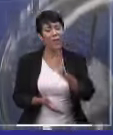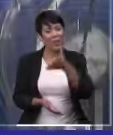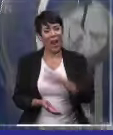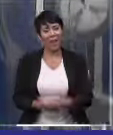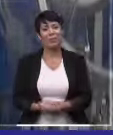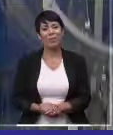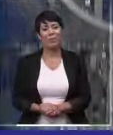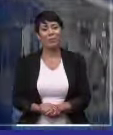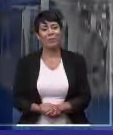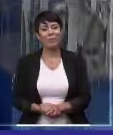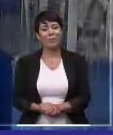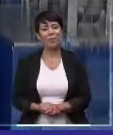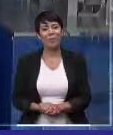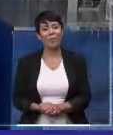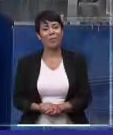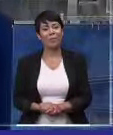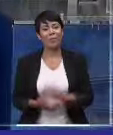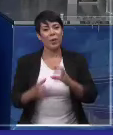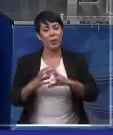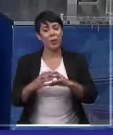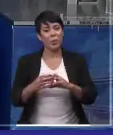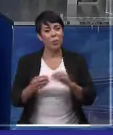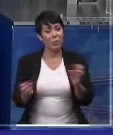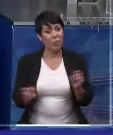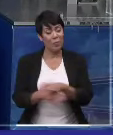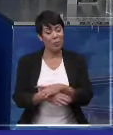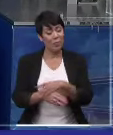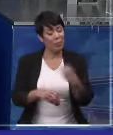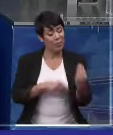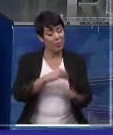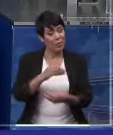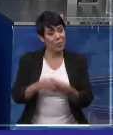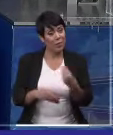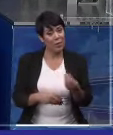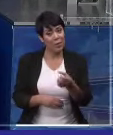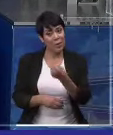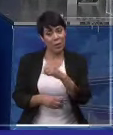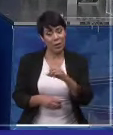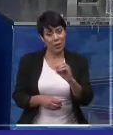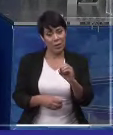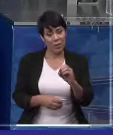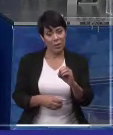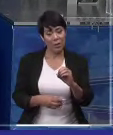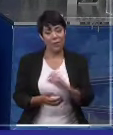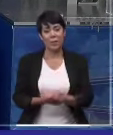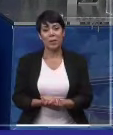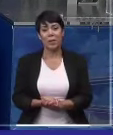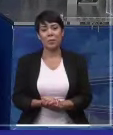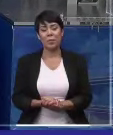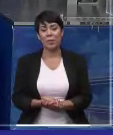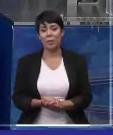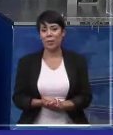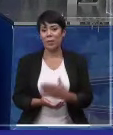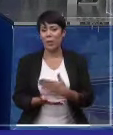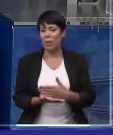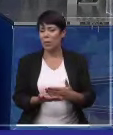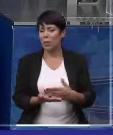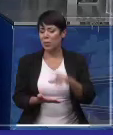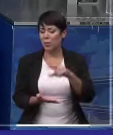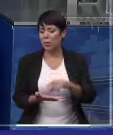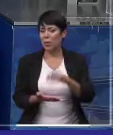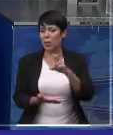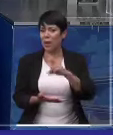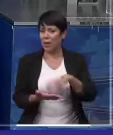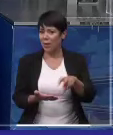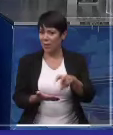valendo! Globo carregado, embaralhando 80 bolas numeradas de 01 a 80. Começou o sorteio